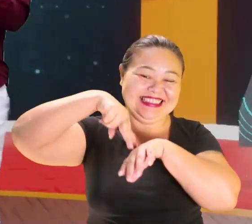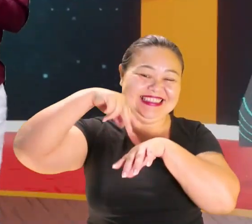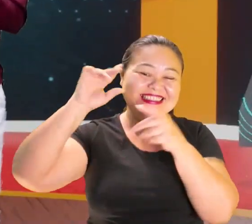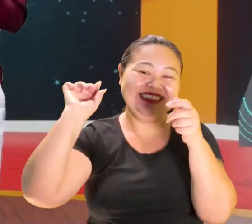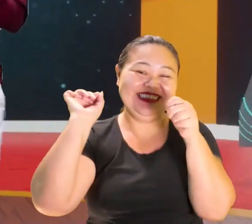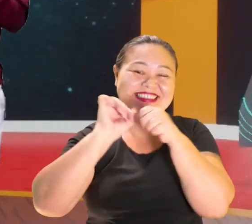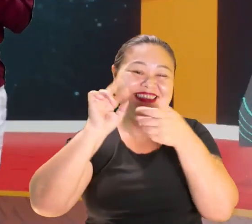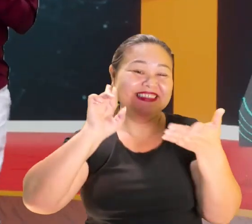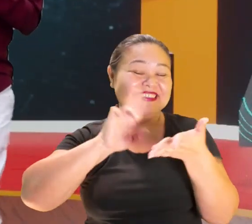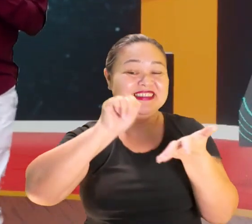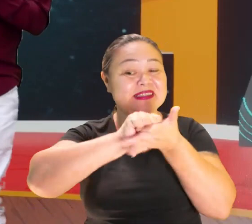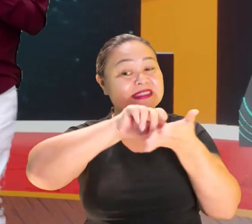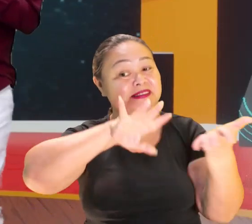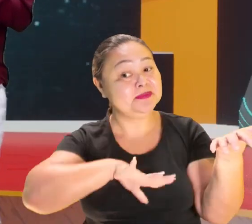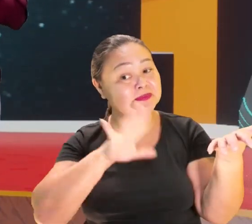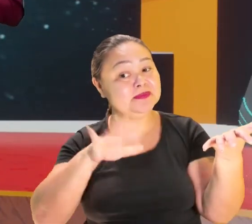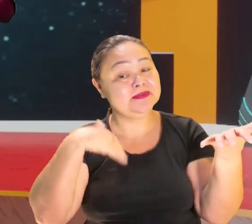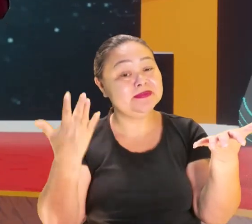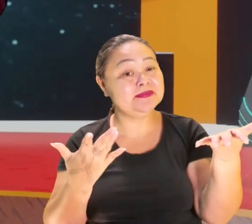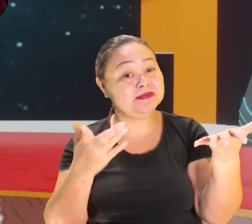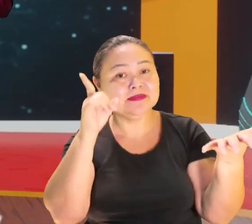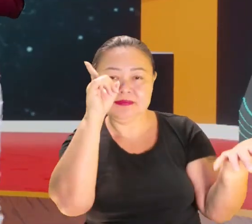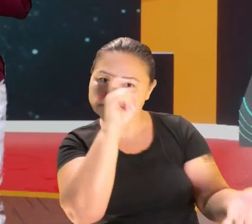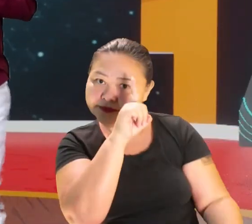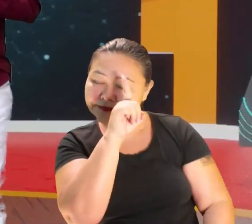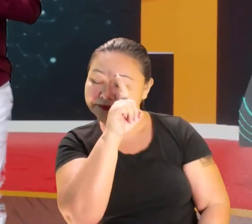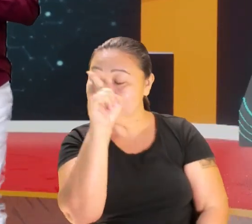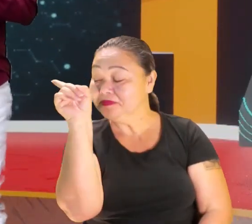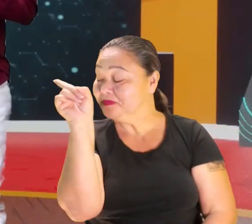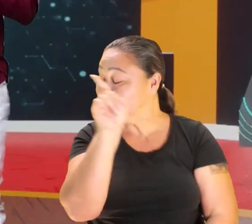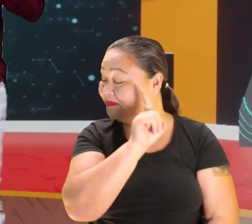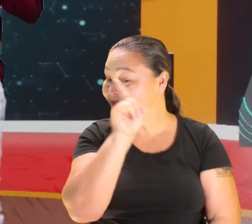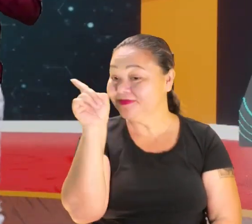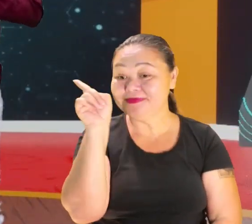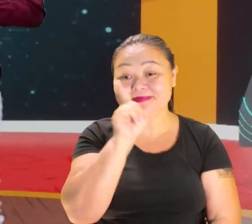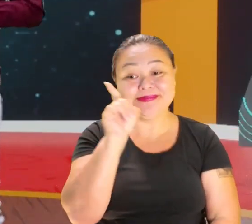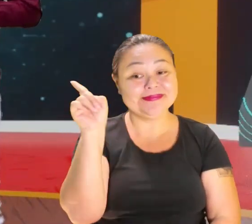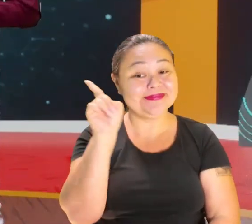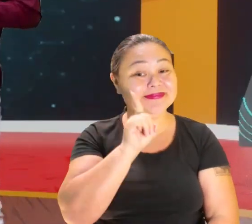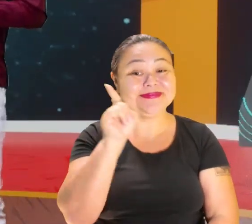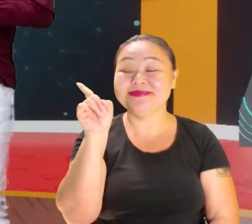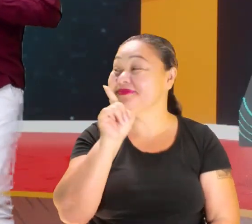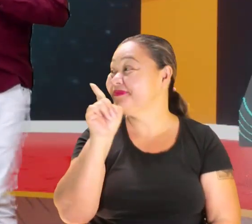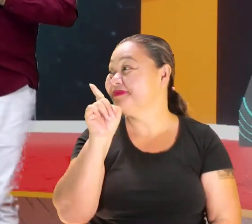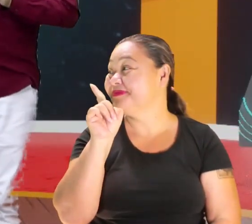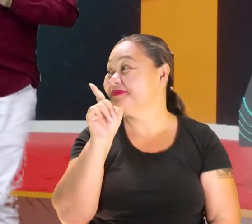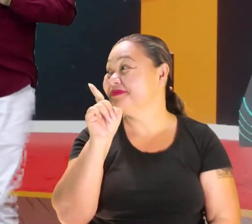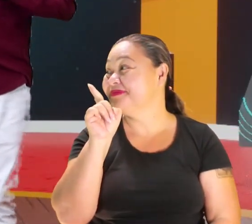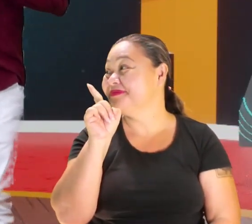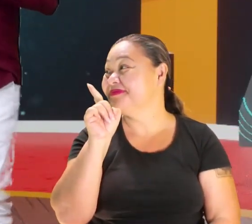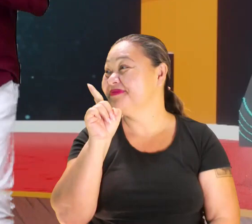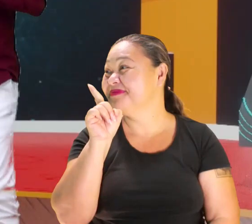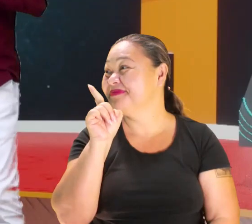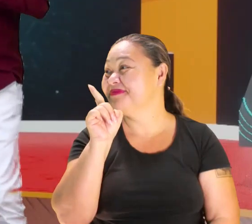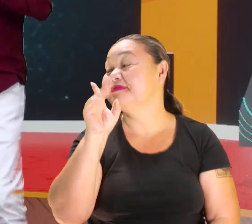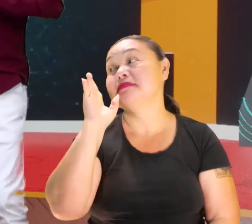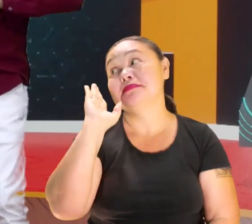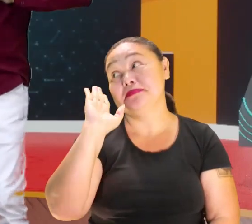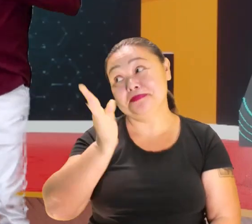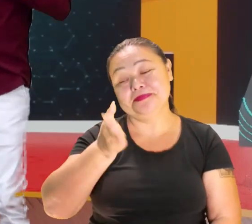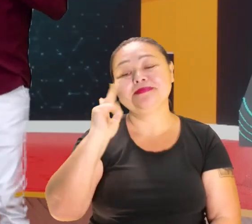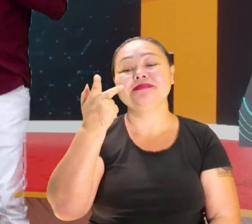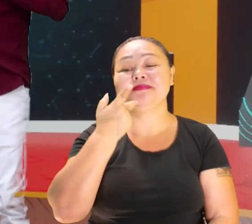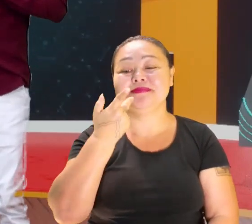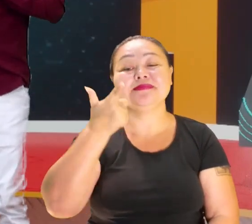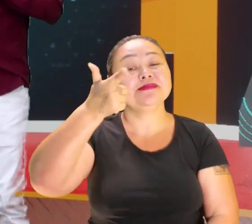De resolução das atividades. Difícil? Não. Não? O pessoal sempre diz que não. Não, mas olha só. Já